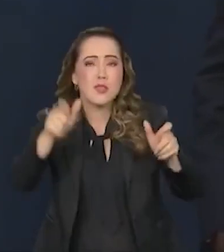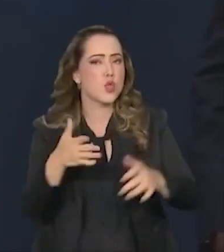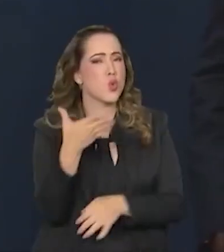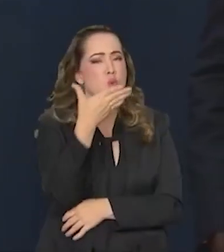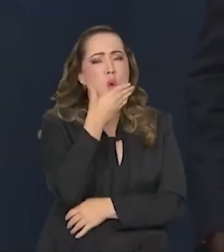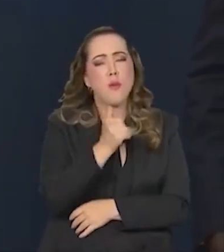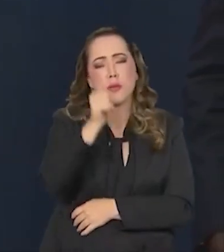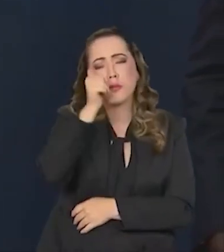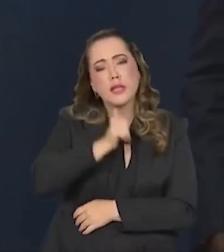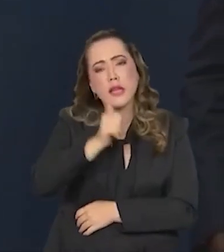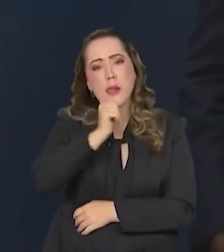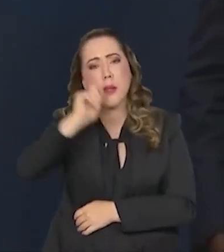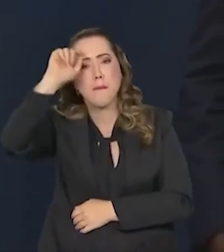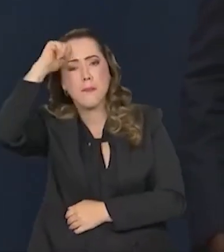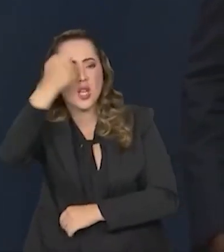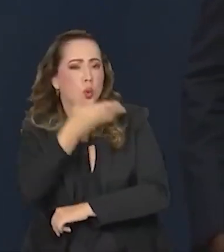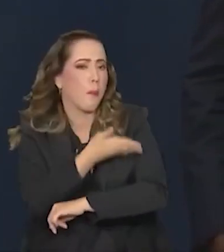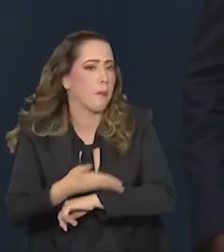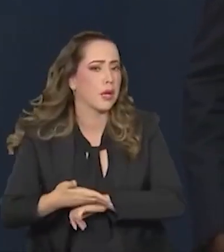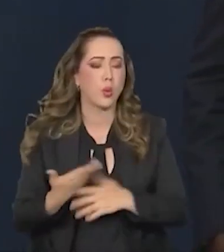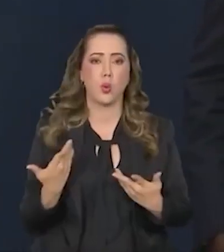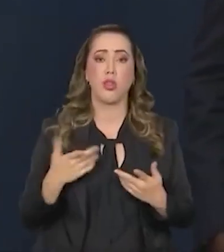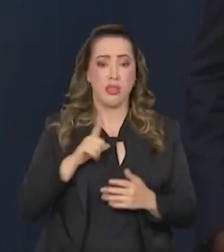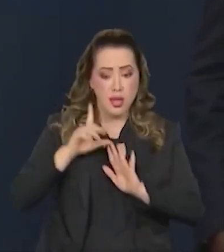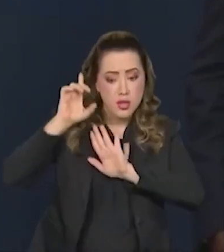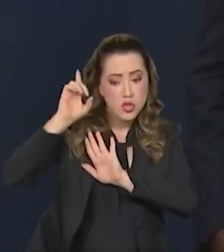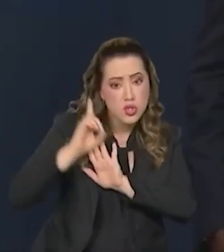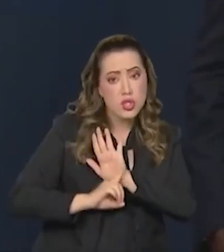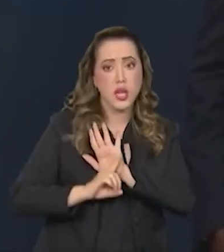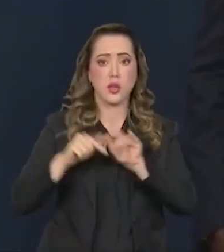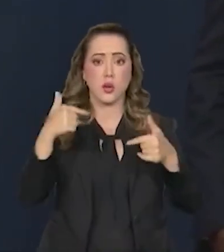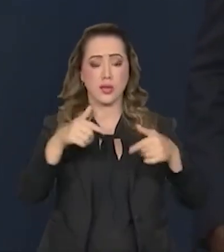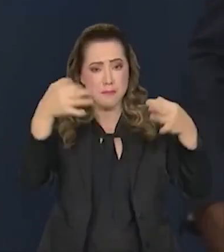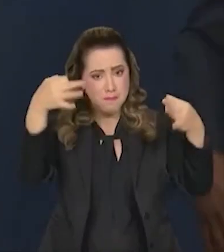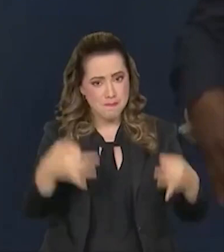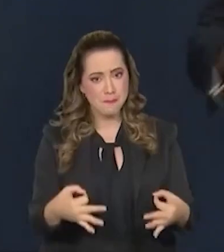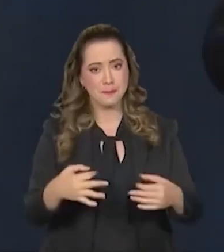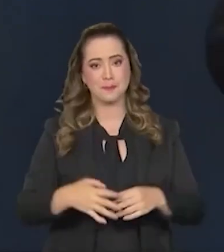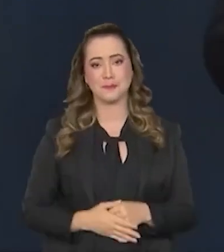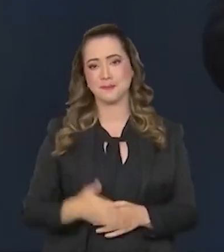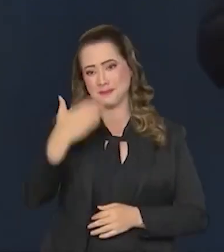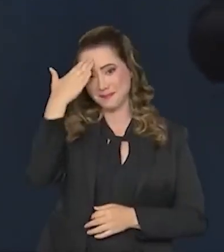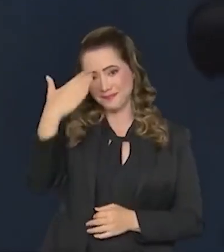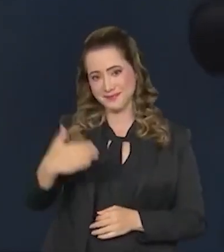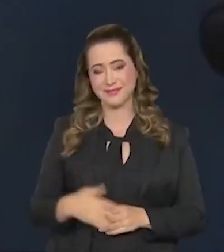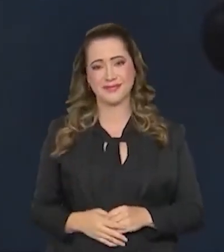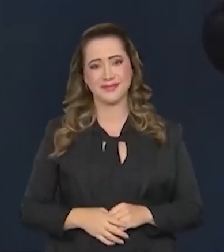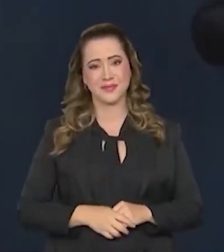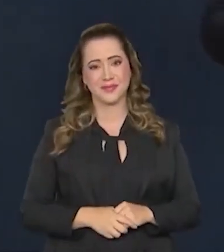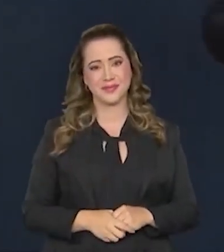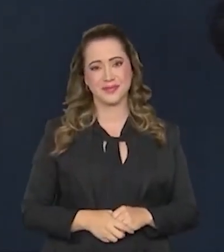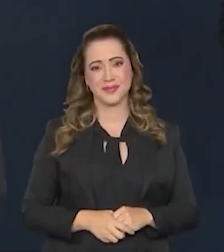homem ou mulher, preto ou branco, tem direito a um trabalho decente. Muito obrigado.